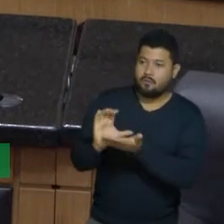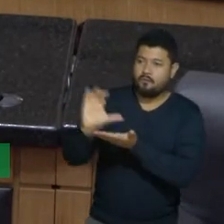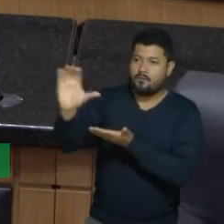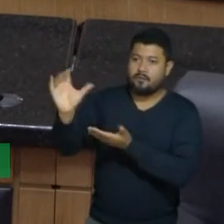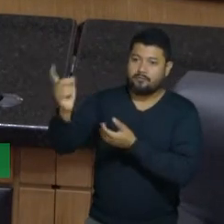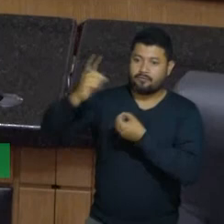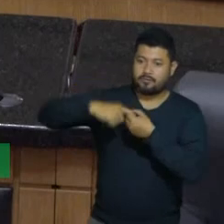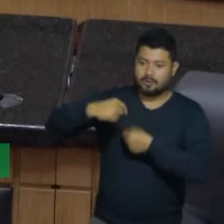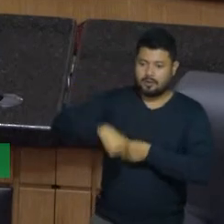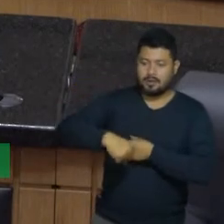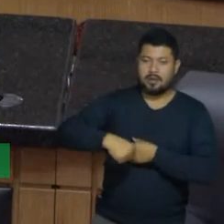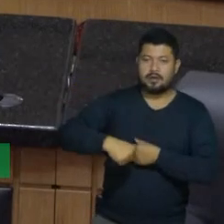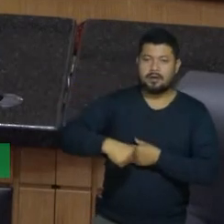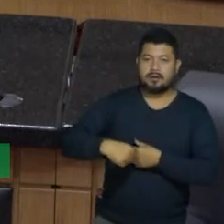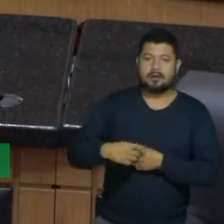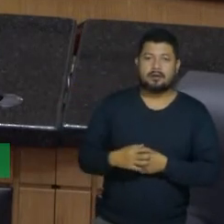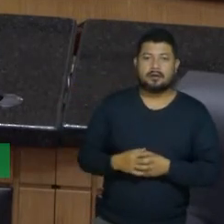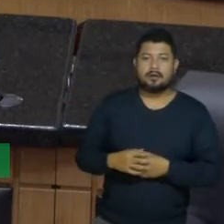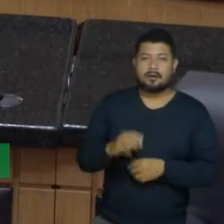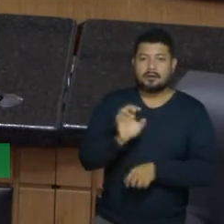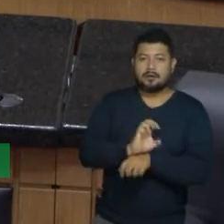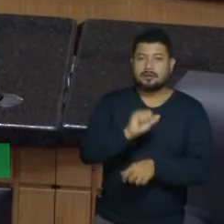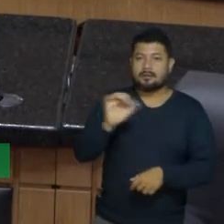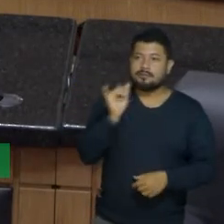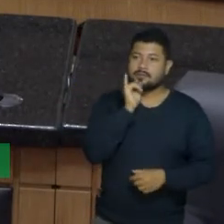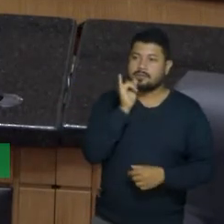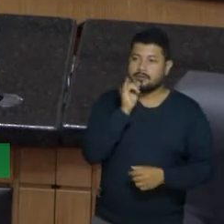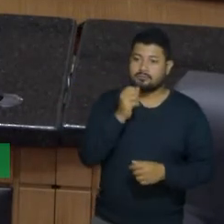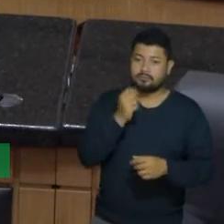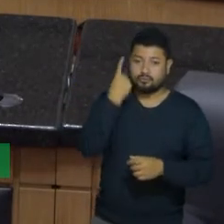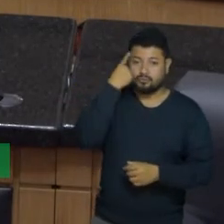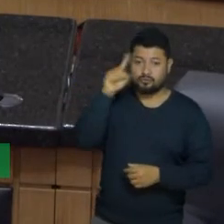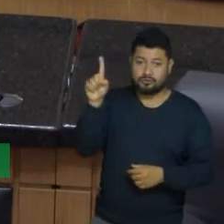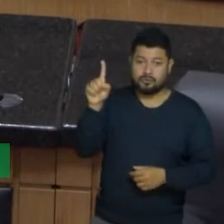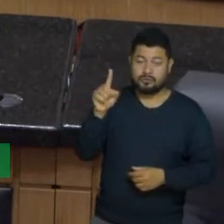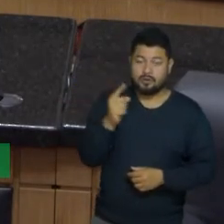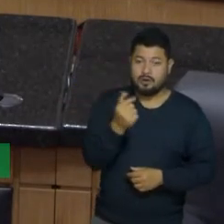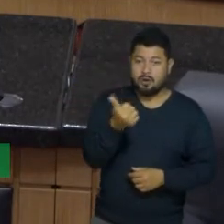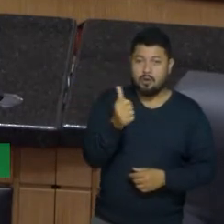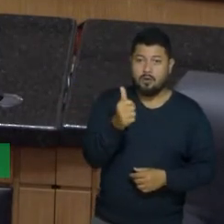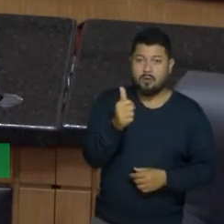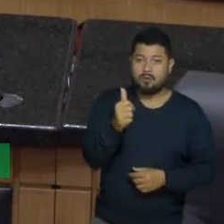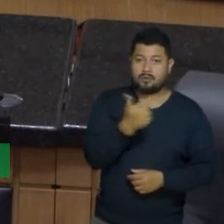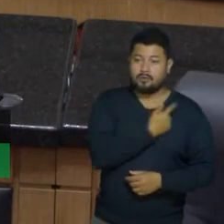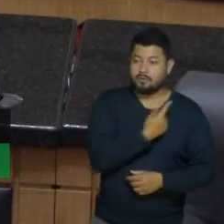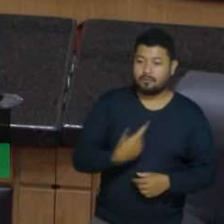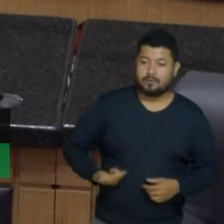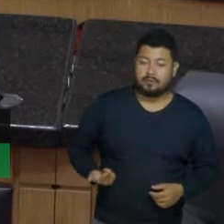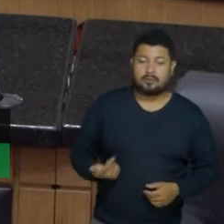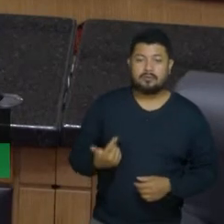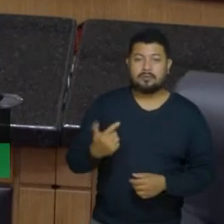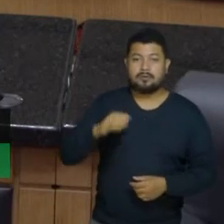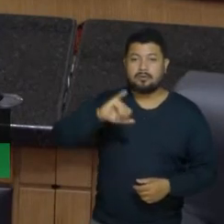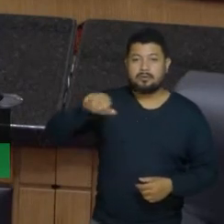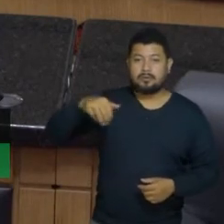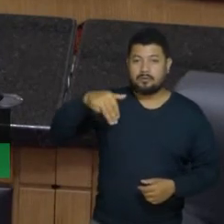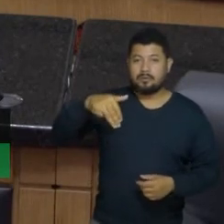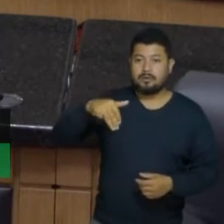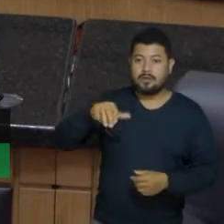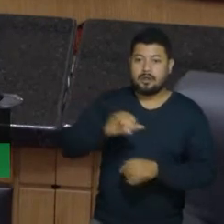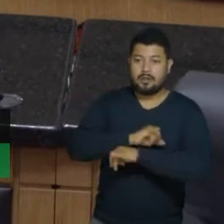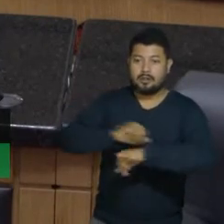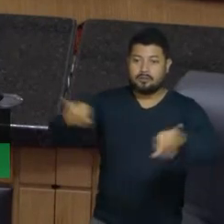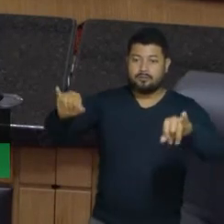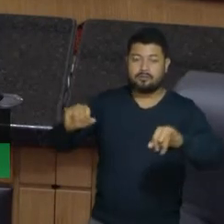Estado. Nós tivemos agora um exemplo no último dia 11, onde o governador Jorginho Melo lança o projeto de desassoreamento do Rio